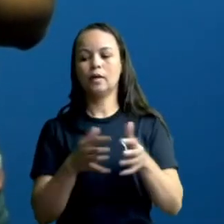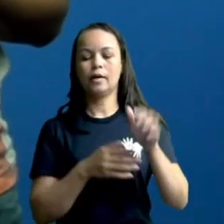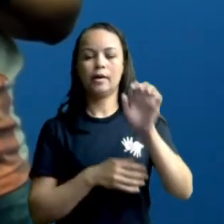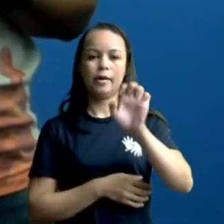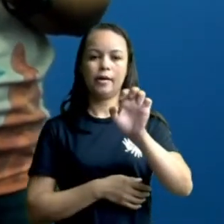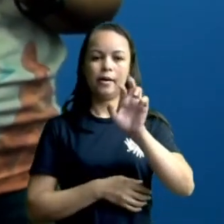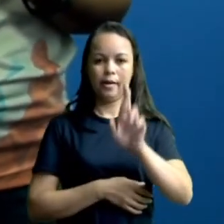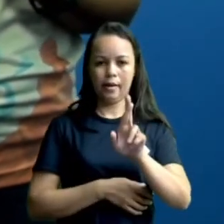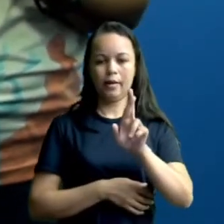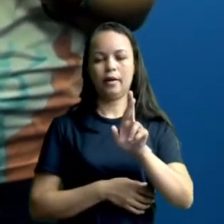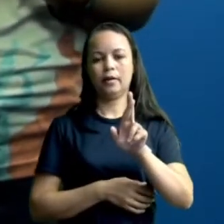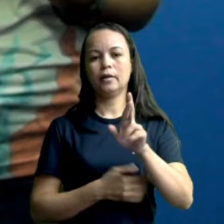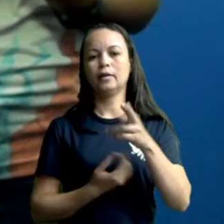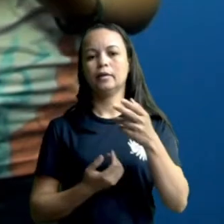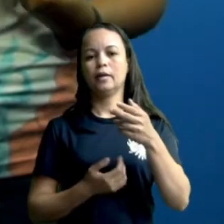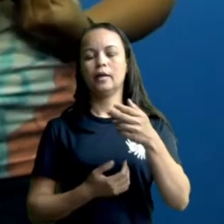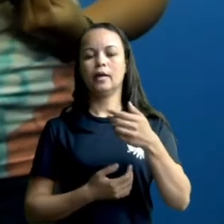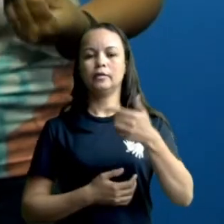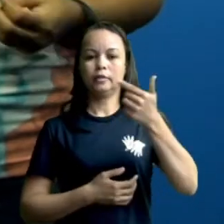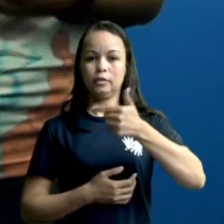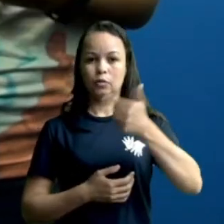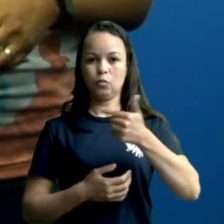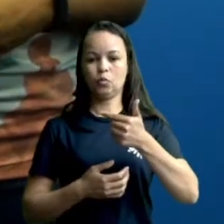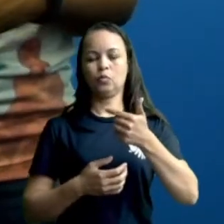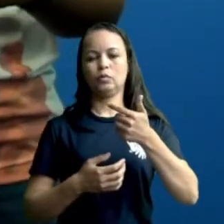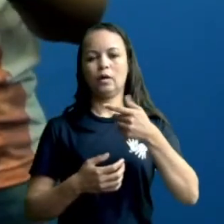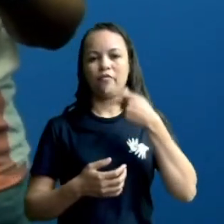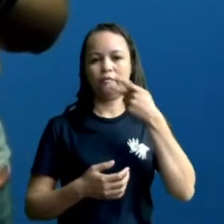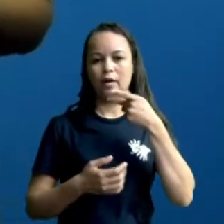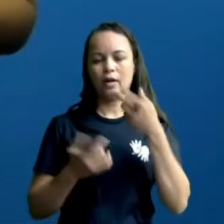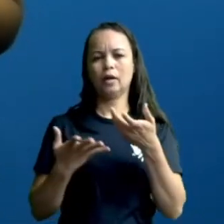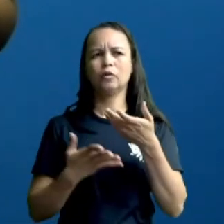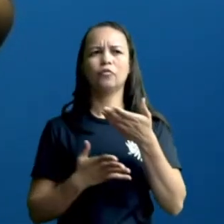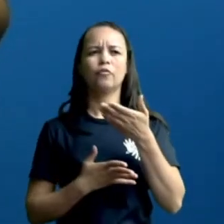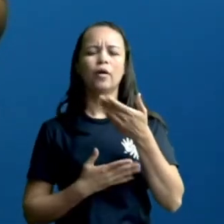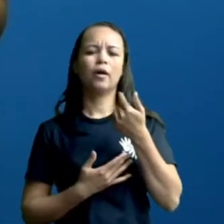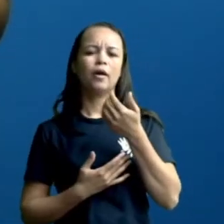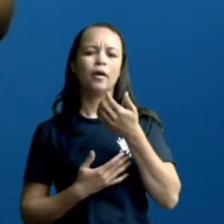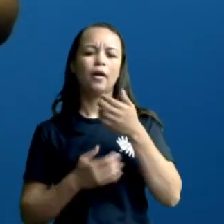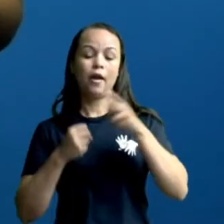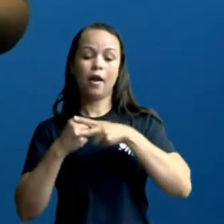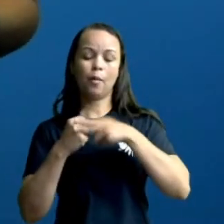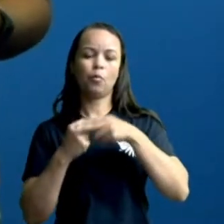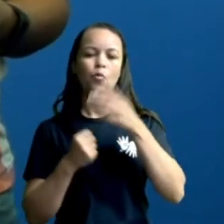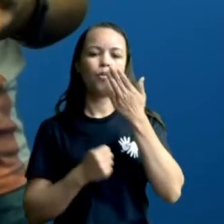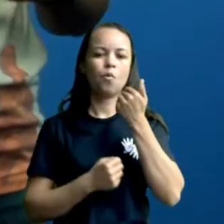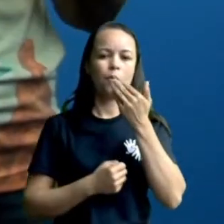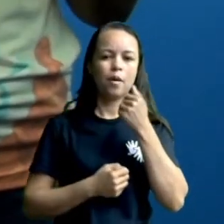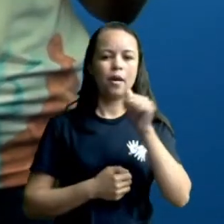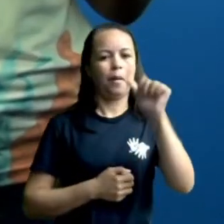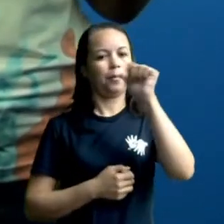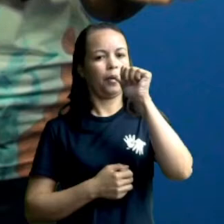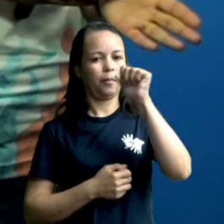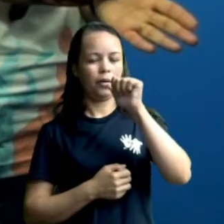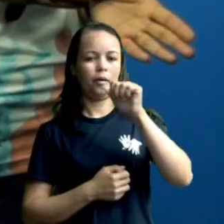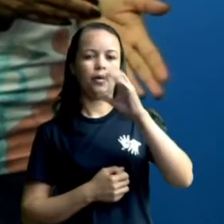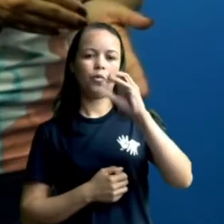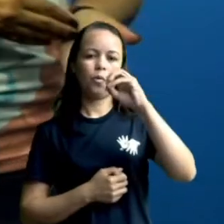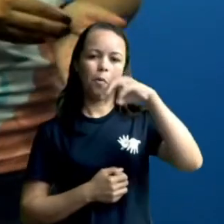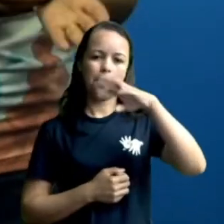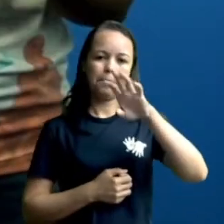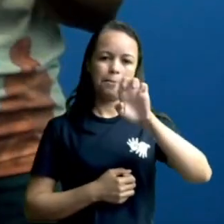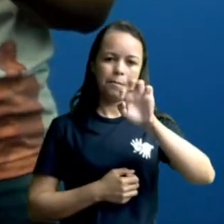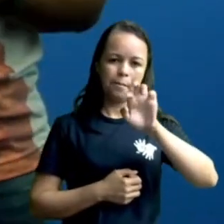a gente chama de verbos de segunda conjugação. São os verbos comer, beber, certo? E tem